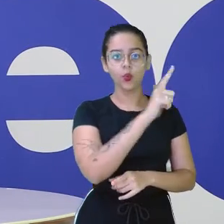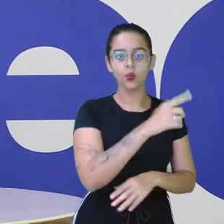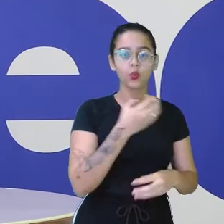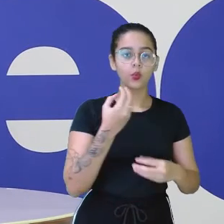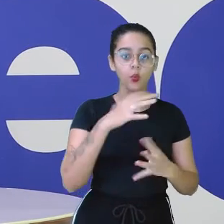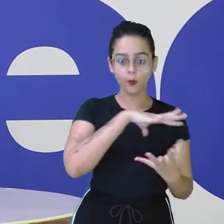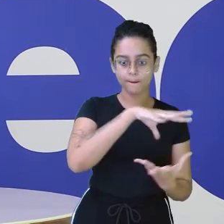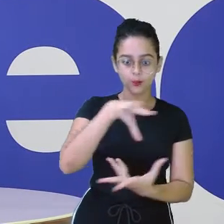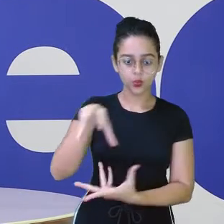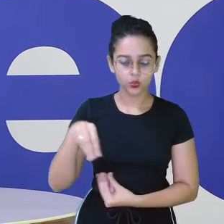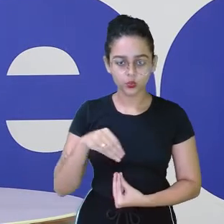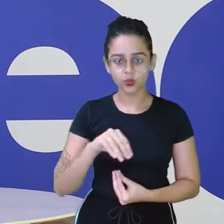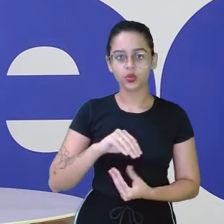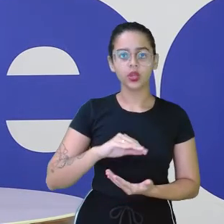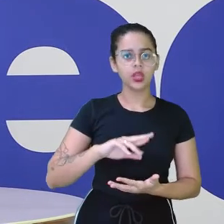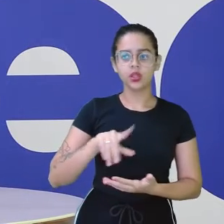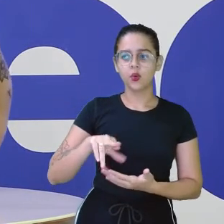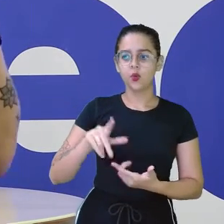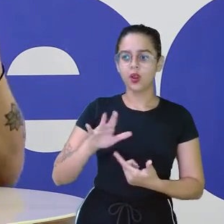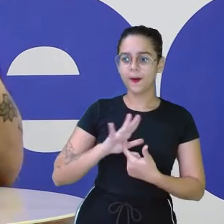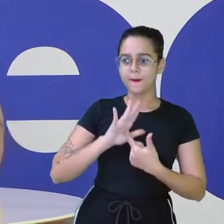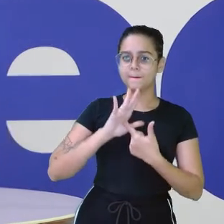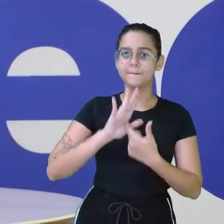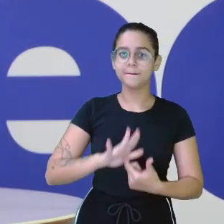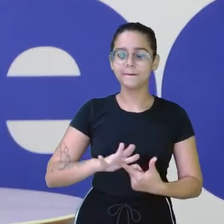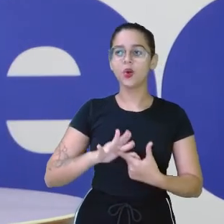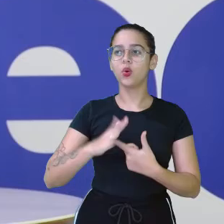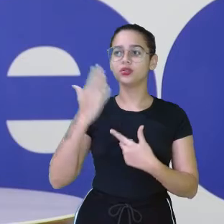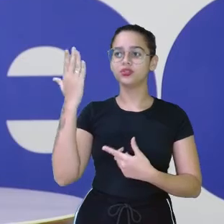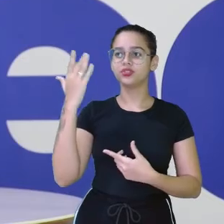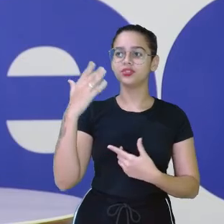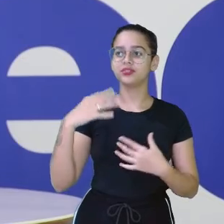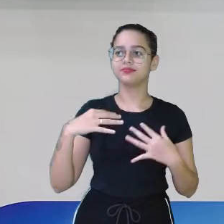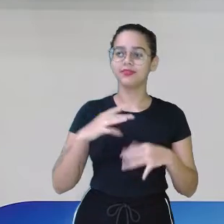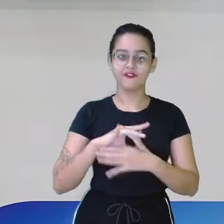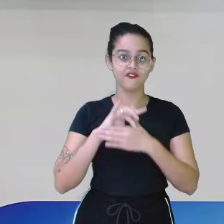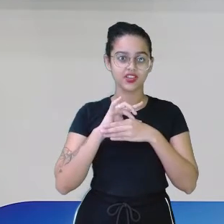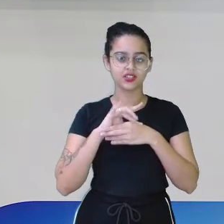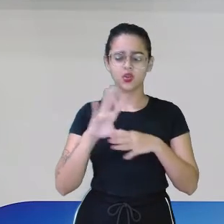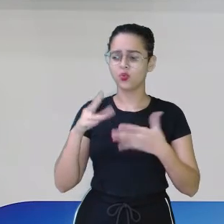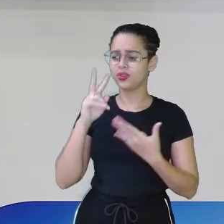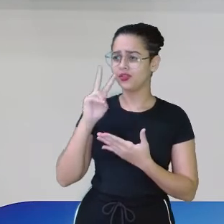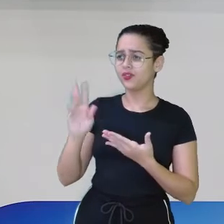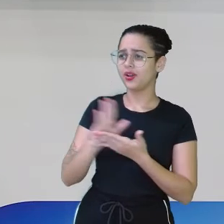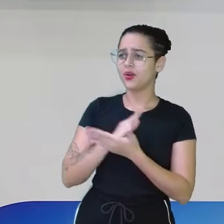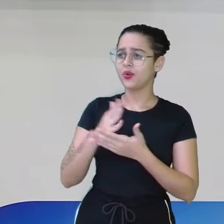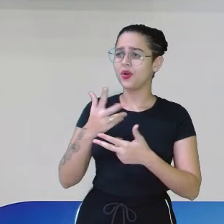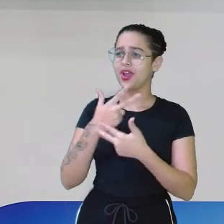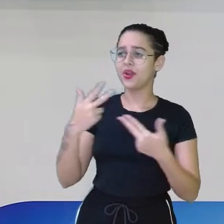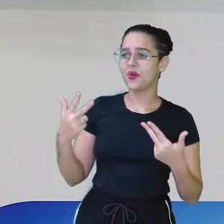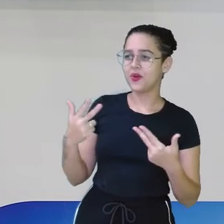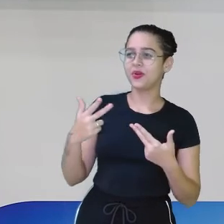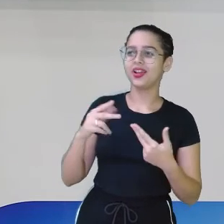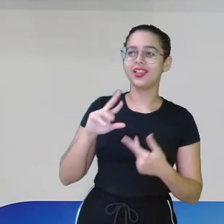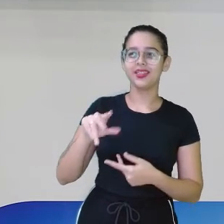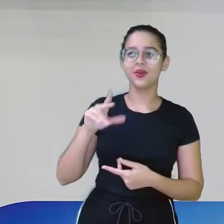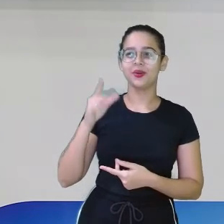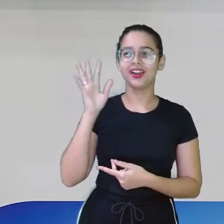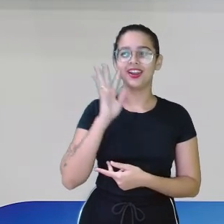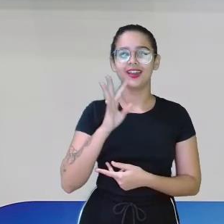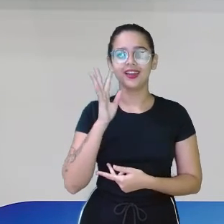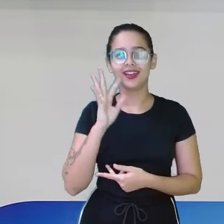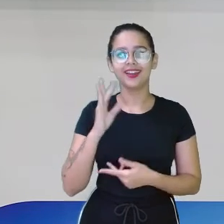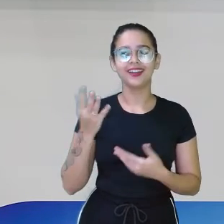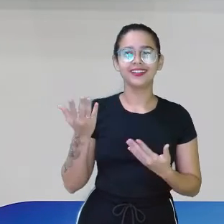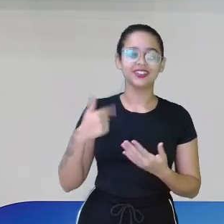mundo, não o que mostra na carcaça, como se diz a história. Exatamente. Quando eu vejo algumas coisinhas assim que não são muito legais, tá,